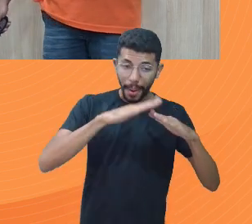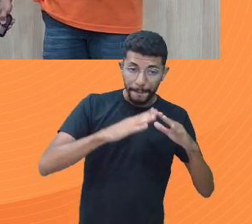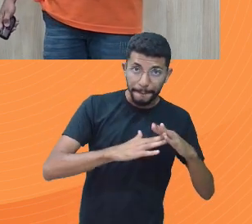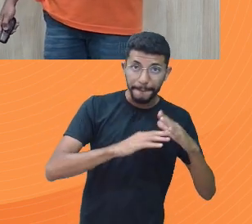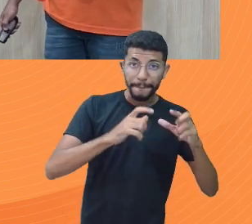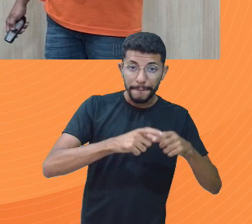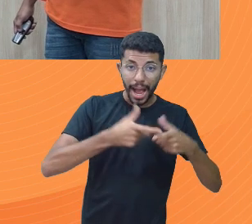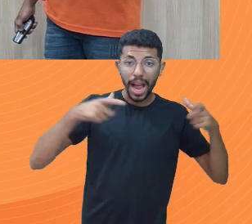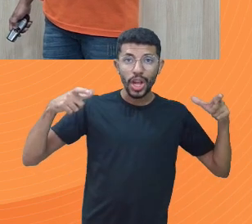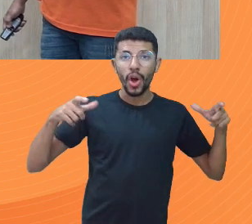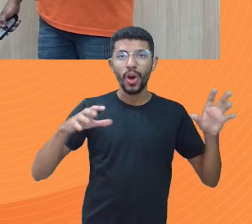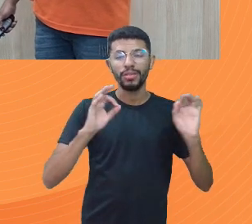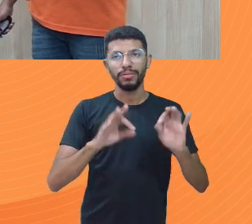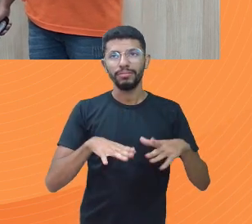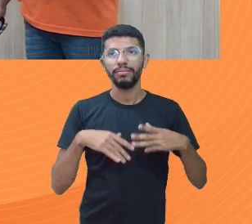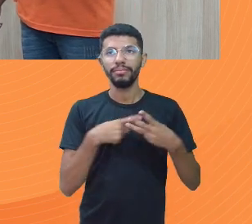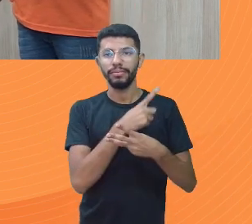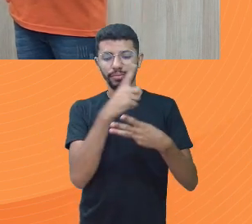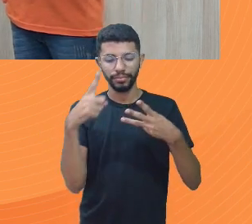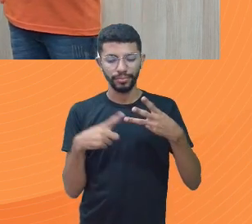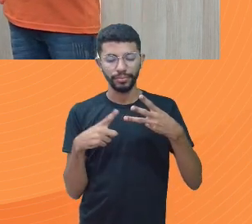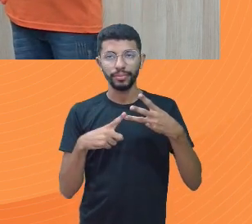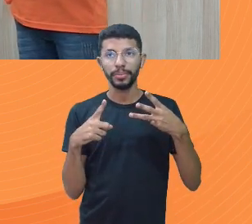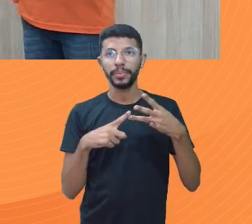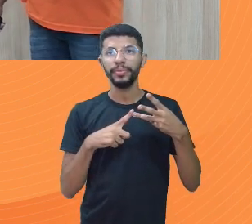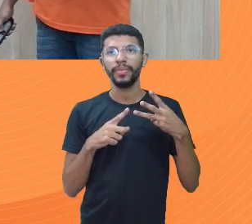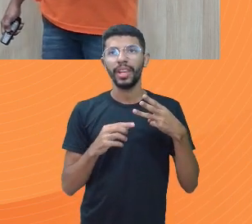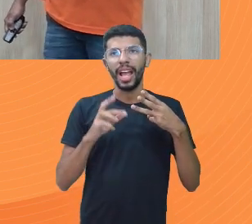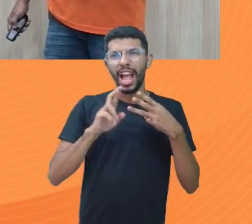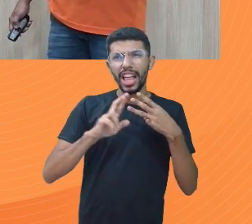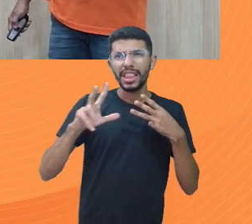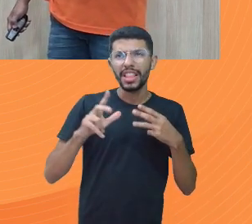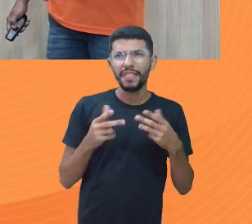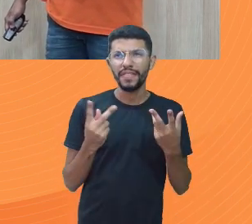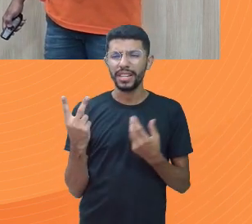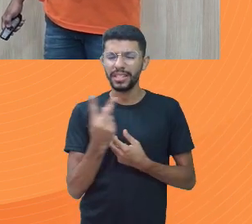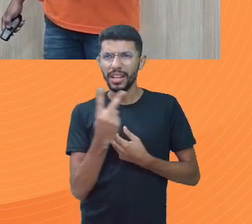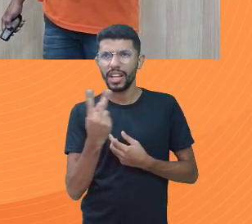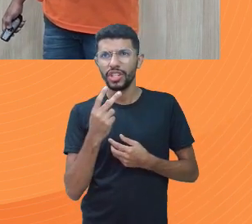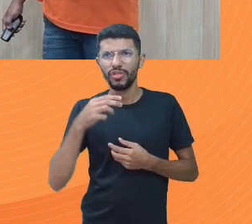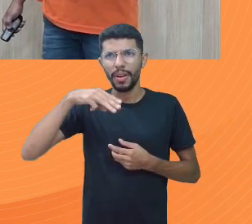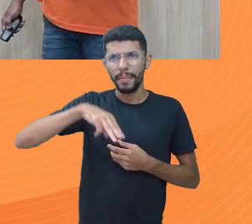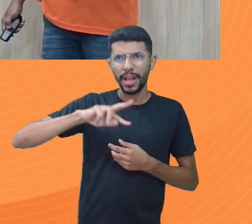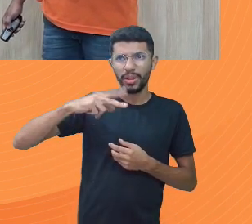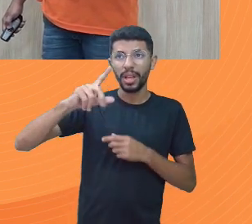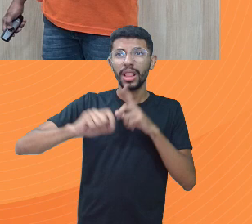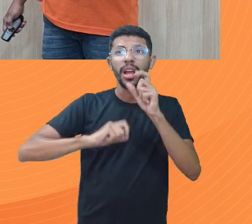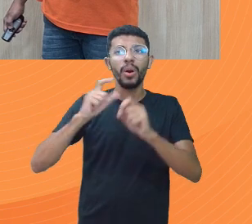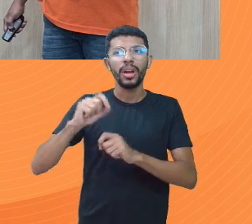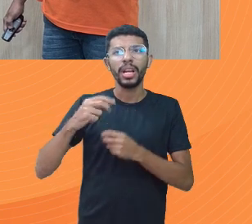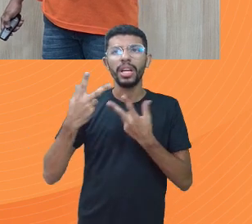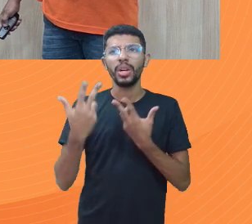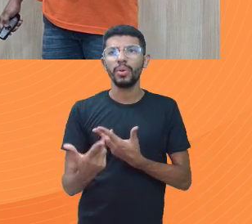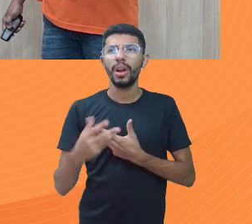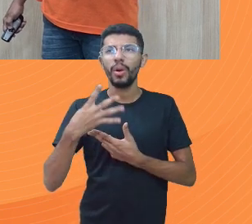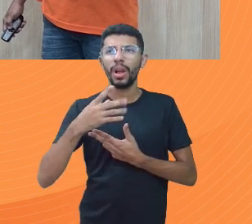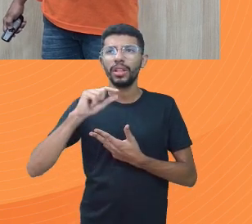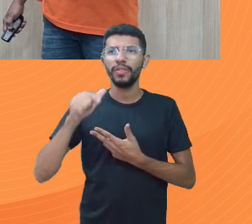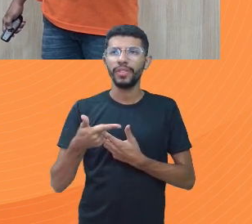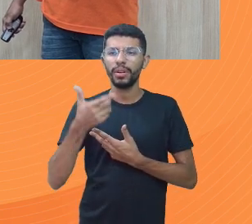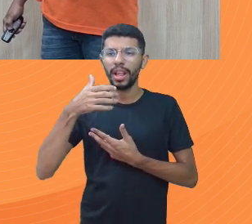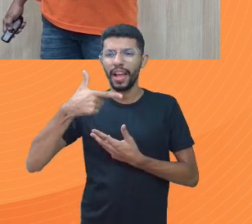1 é maior. Letra C, a diferença entre elas em metros quadrados é igual